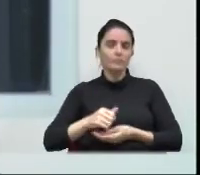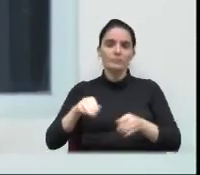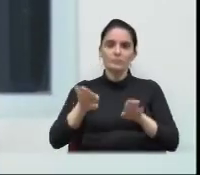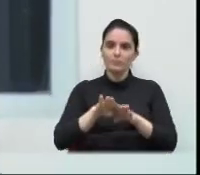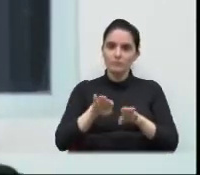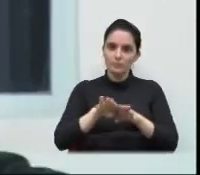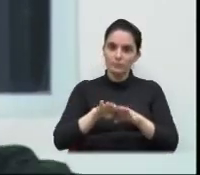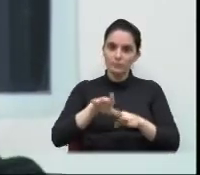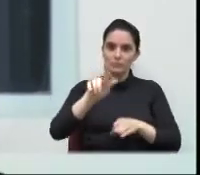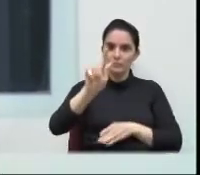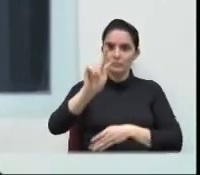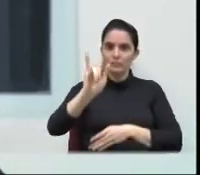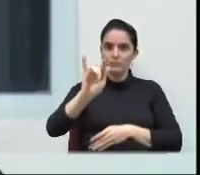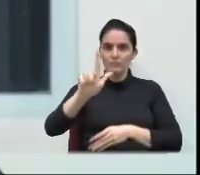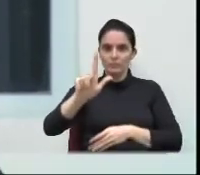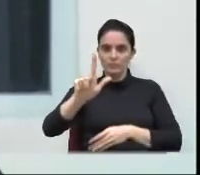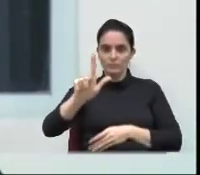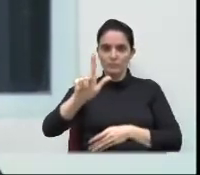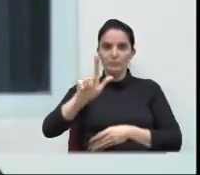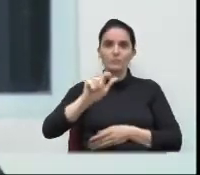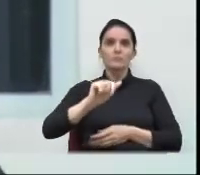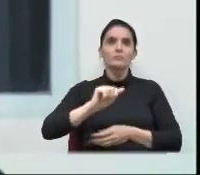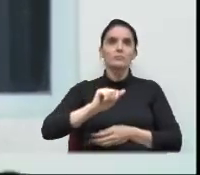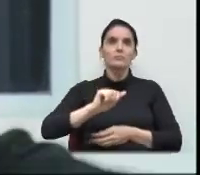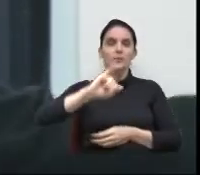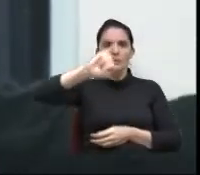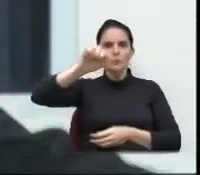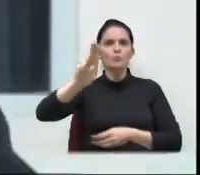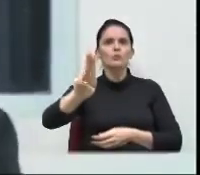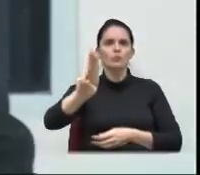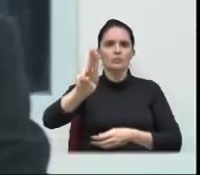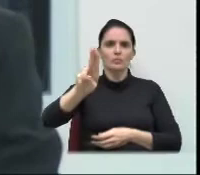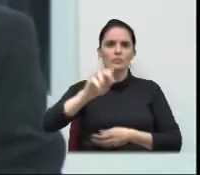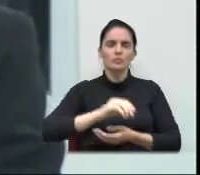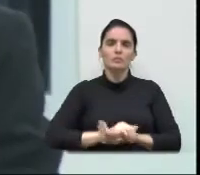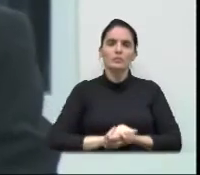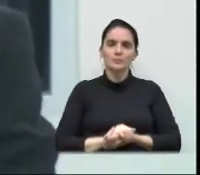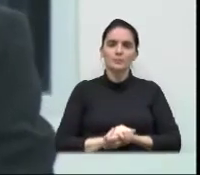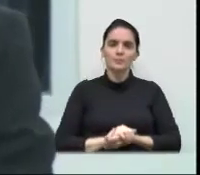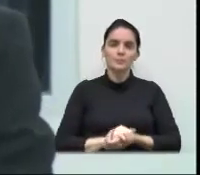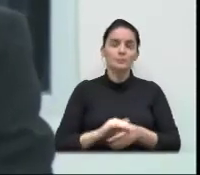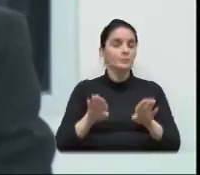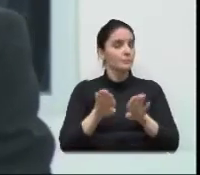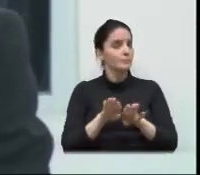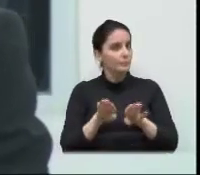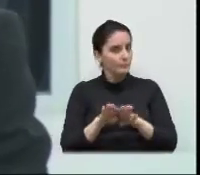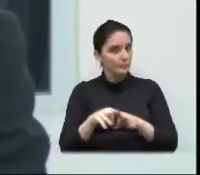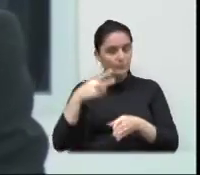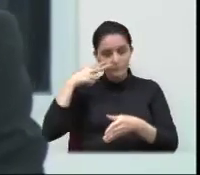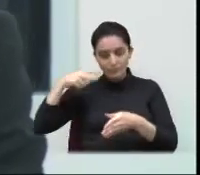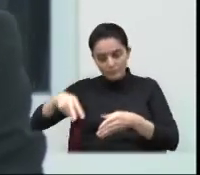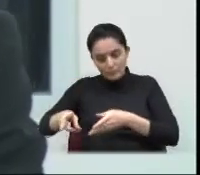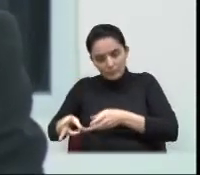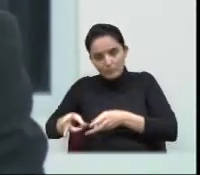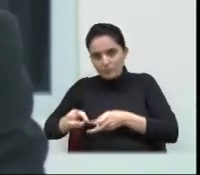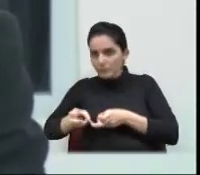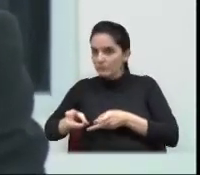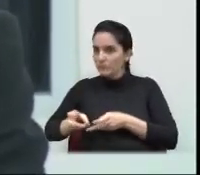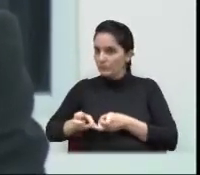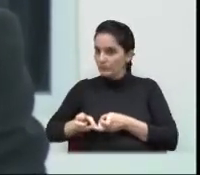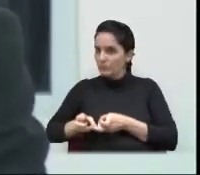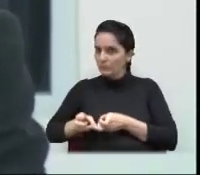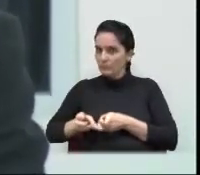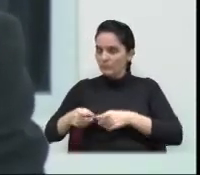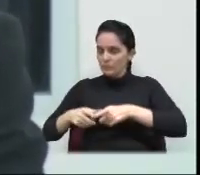Gil, que estava aqui na casa, o Gil Negão, que o Gil está aqui do lado, para que olhe também para aquela região, aquela continuidade daquela